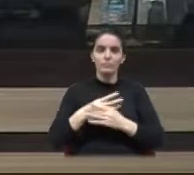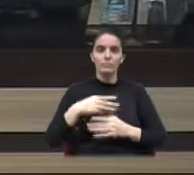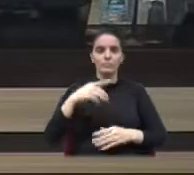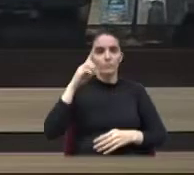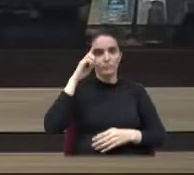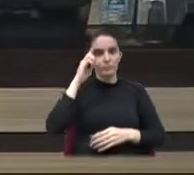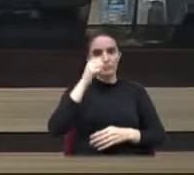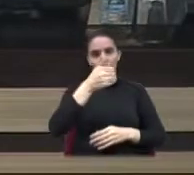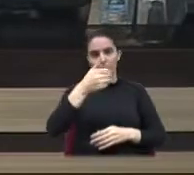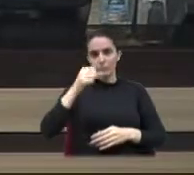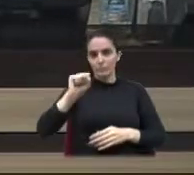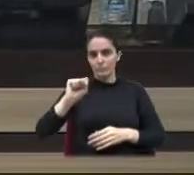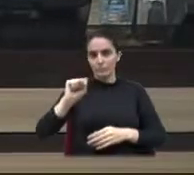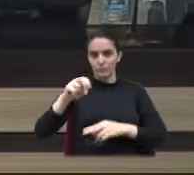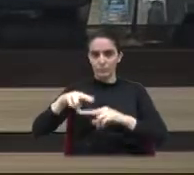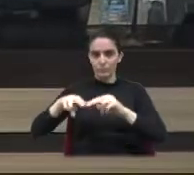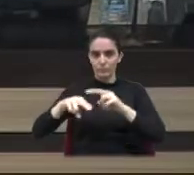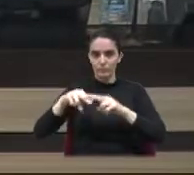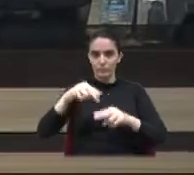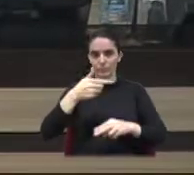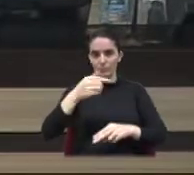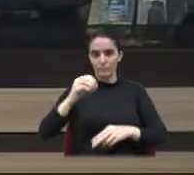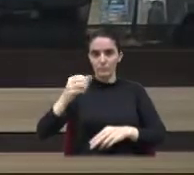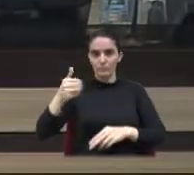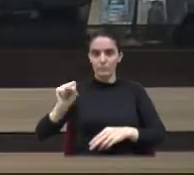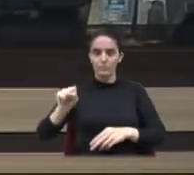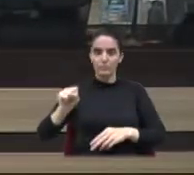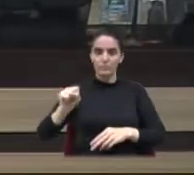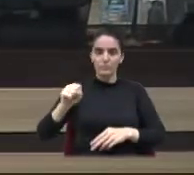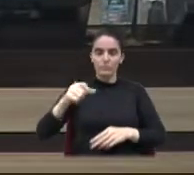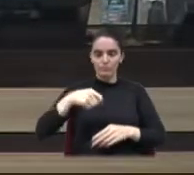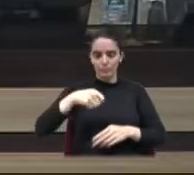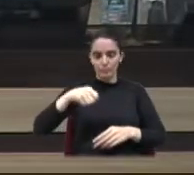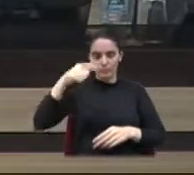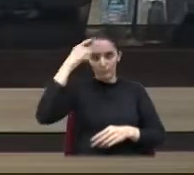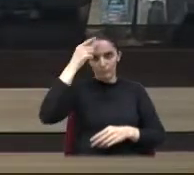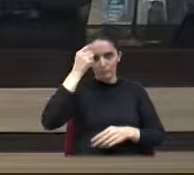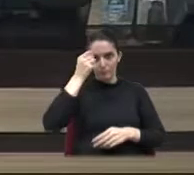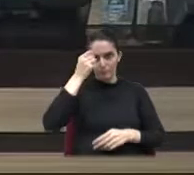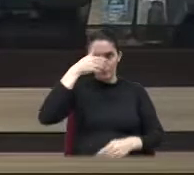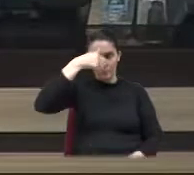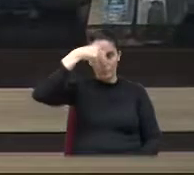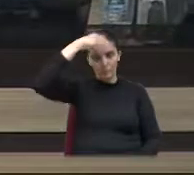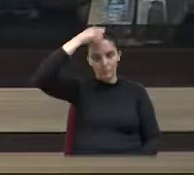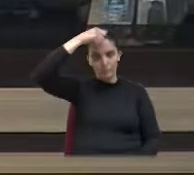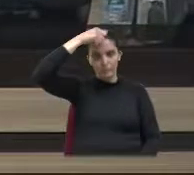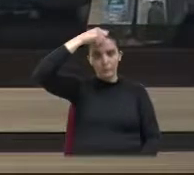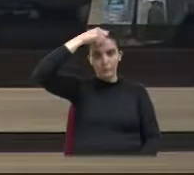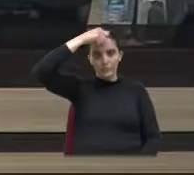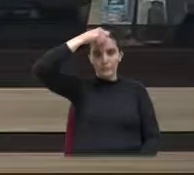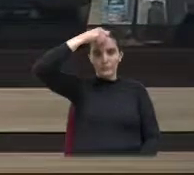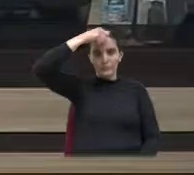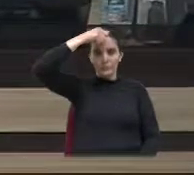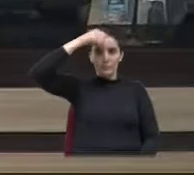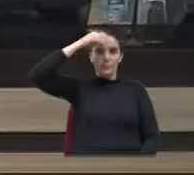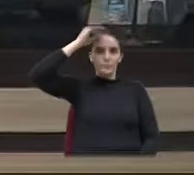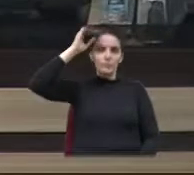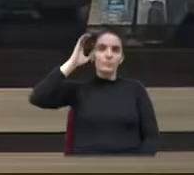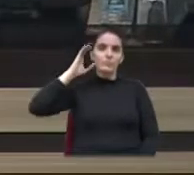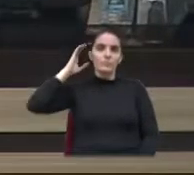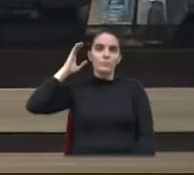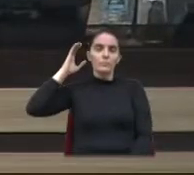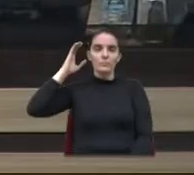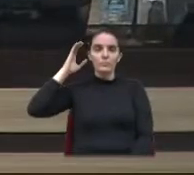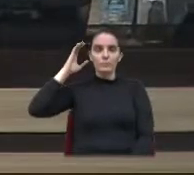18 de junho de 2018. Assina Anderson Cornélio Pereira, Antônio Franco de Moraes, Carolina de Moraes